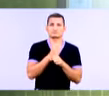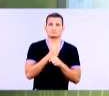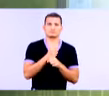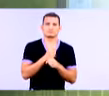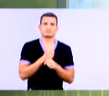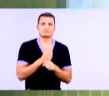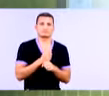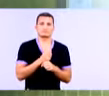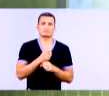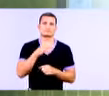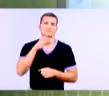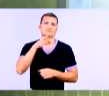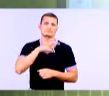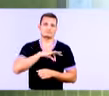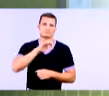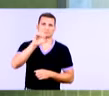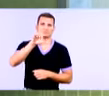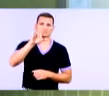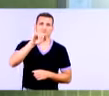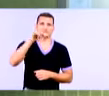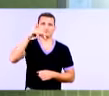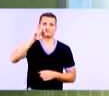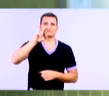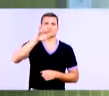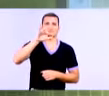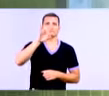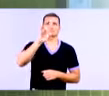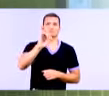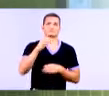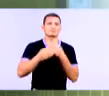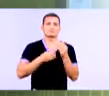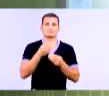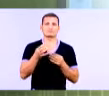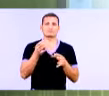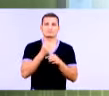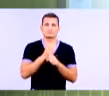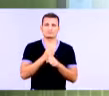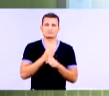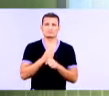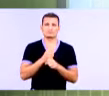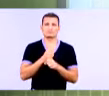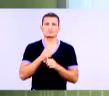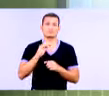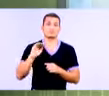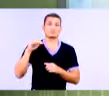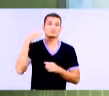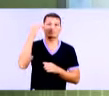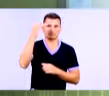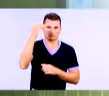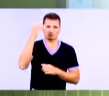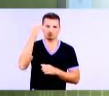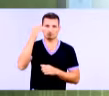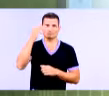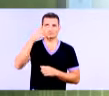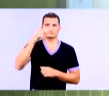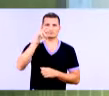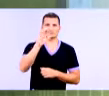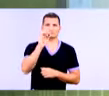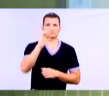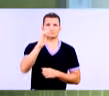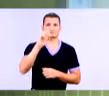como pode dizer, o salário líquido. Como é que faz, o outro, como é que faz para calcular o aumento de um produto. Então, você vai